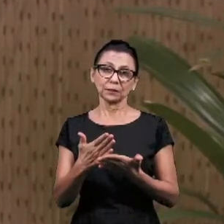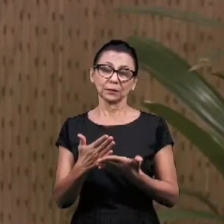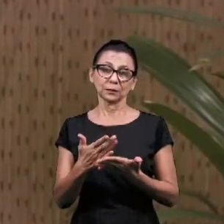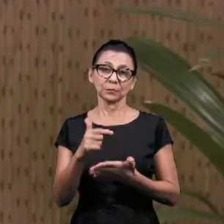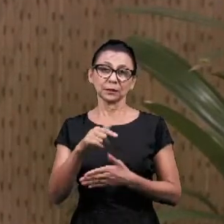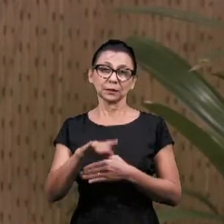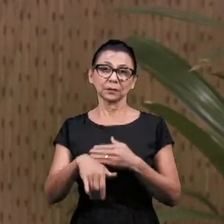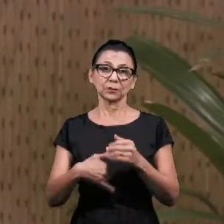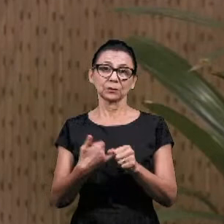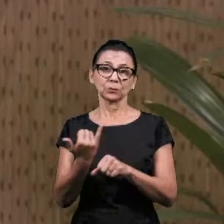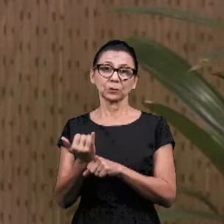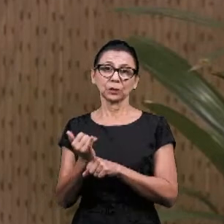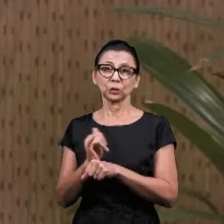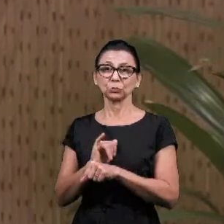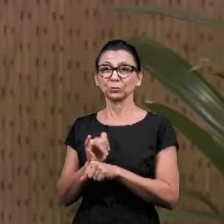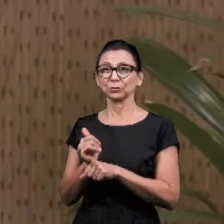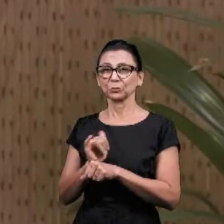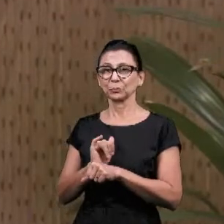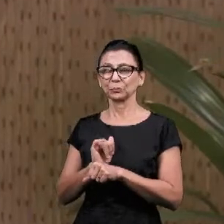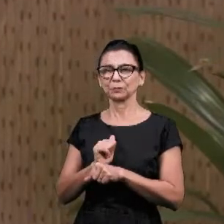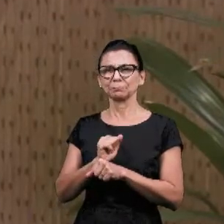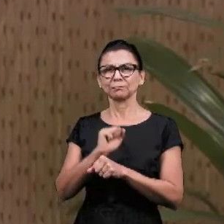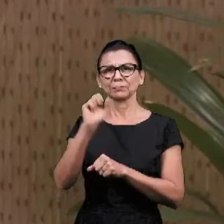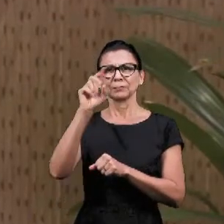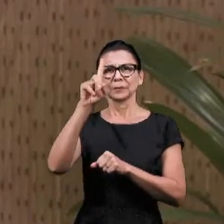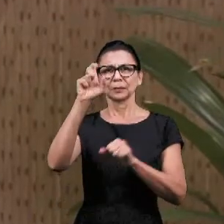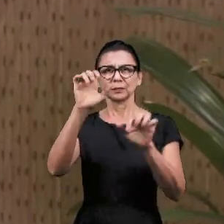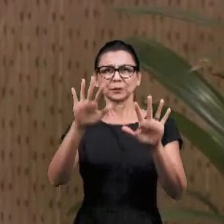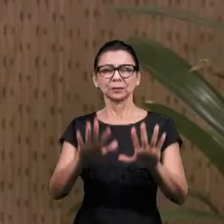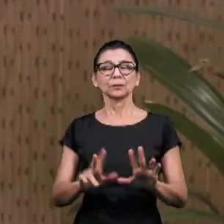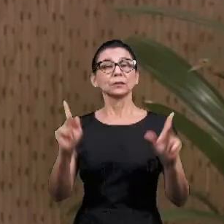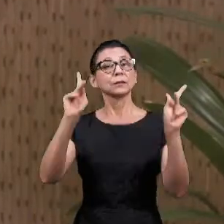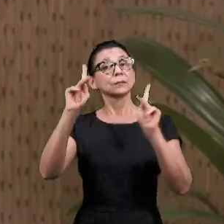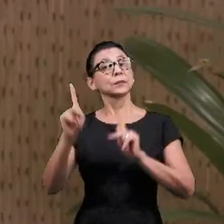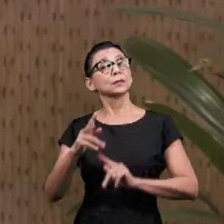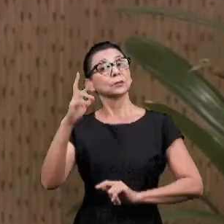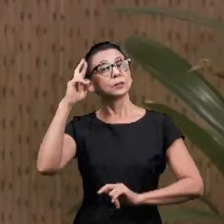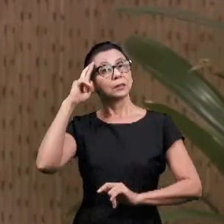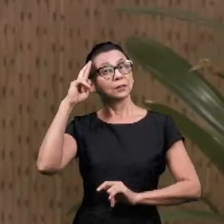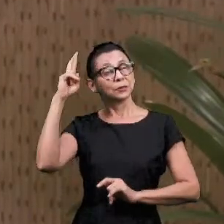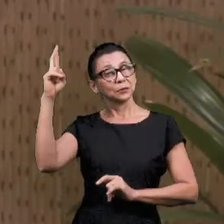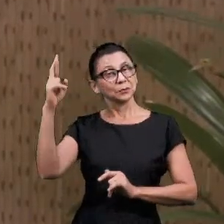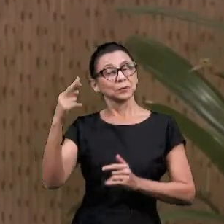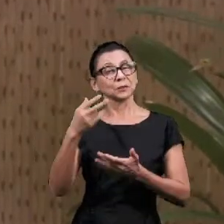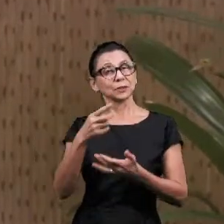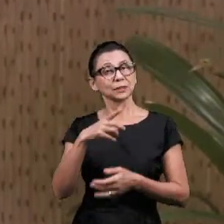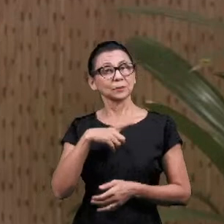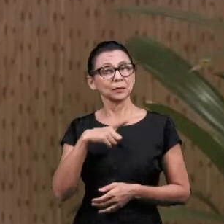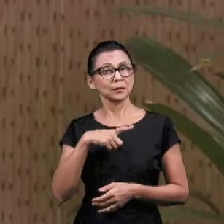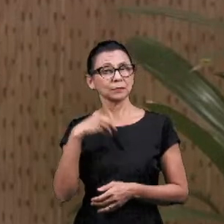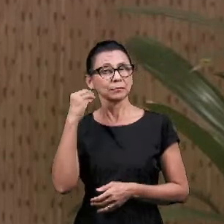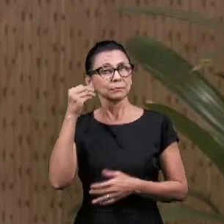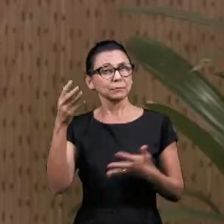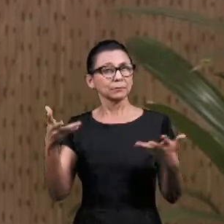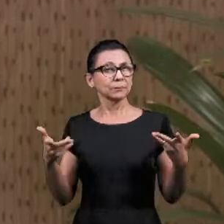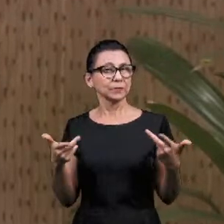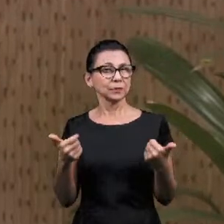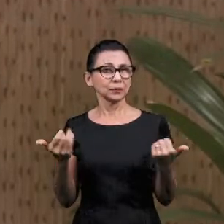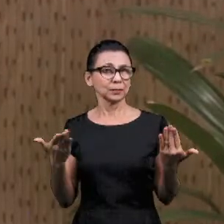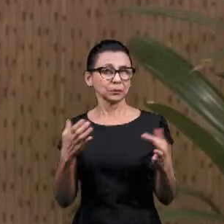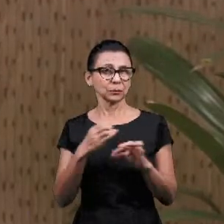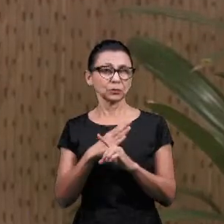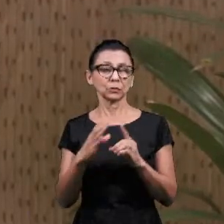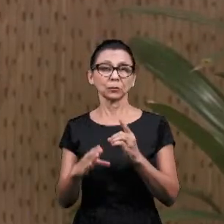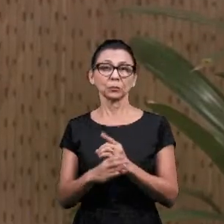YouTube. Deus abençoe, a paz do Senhor, que o Senhor te dê uma experiência maravilhosa no culto de hoje. Mas, como eu